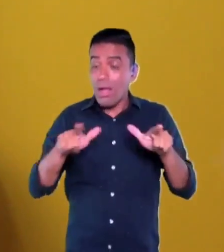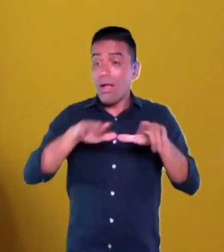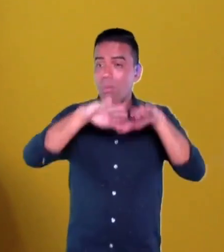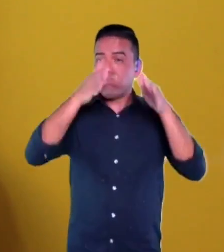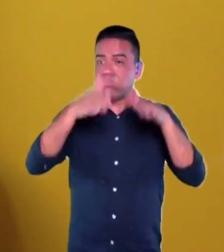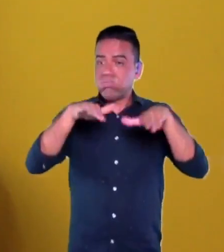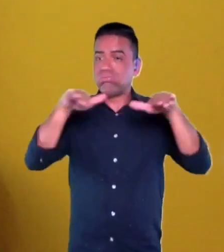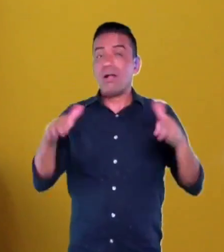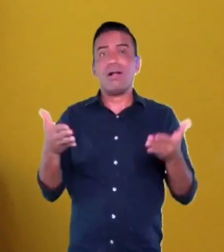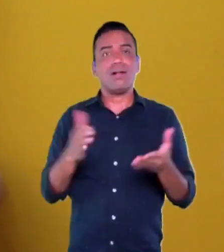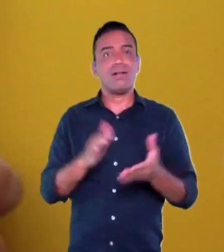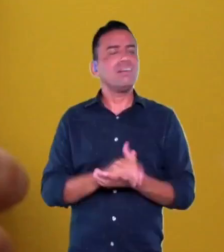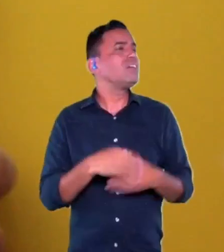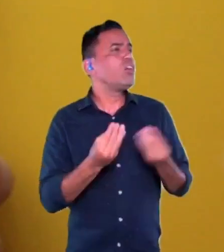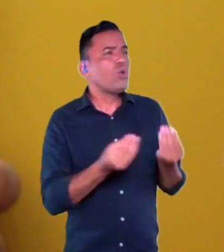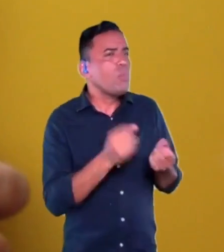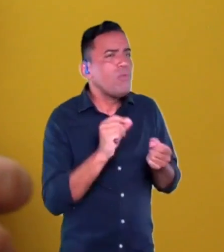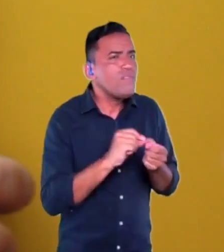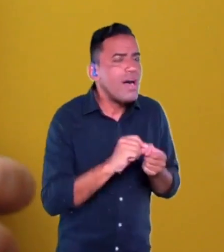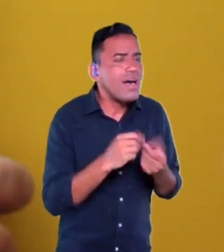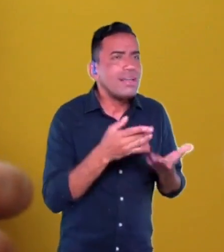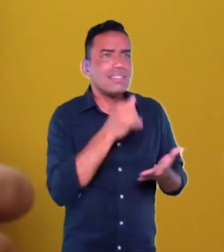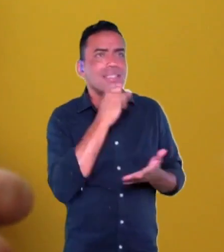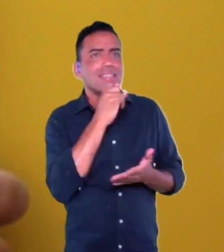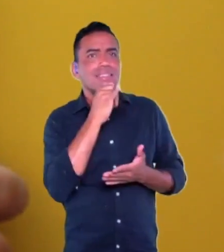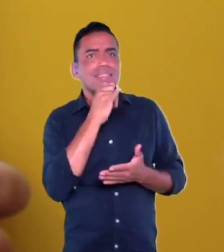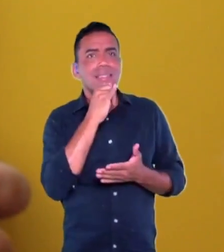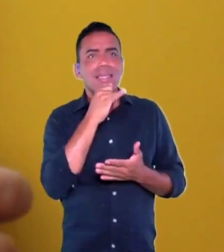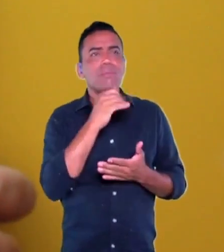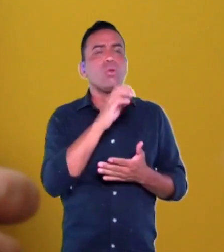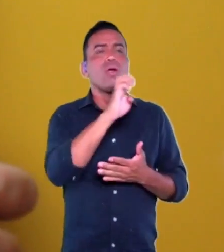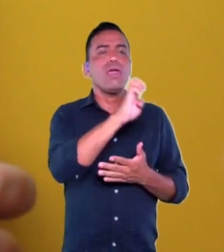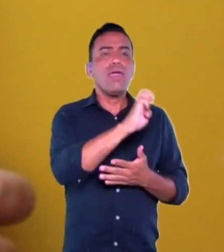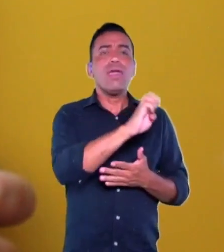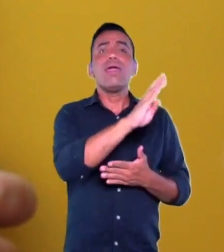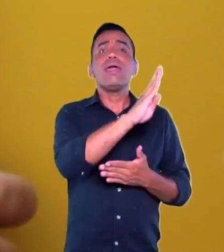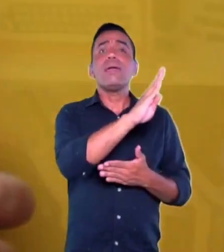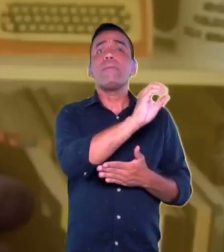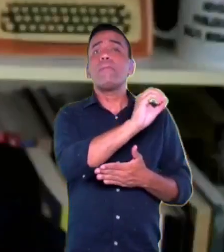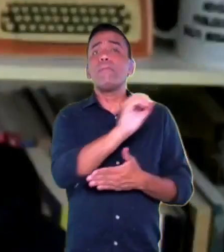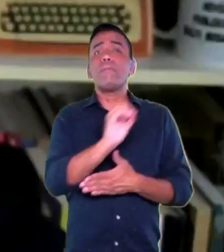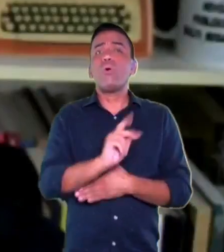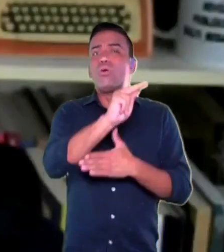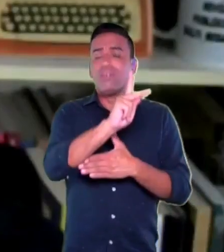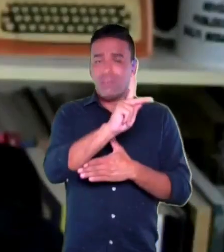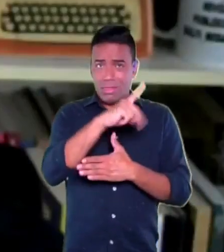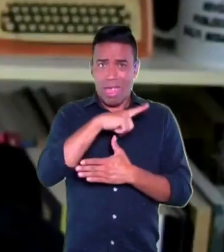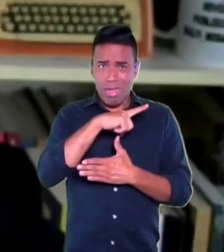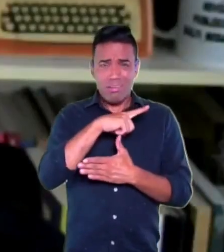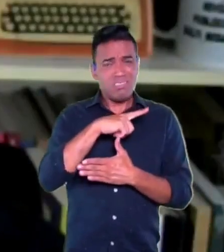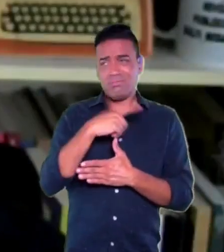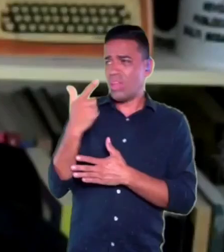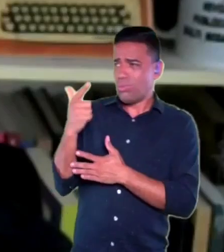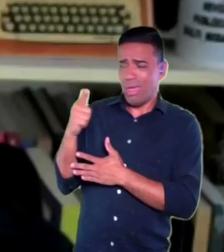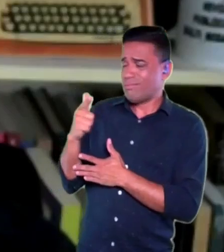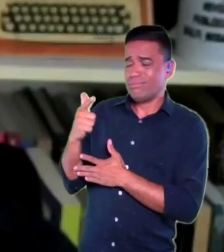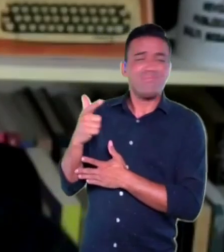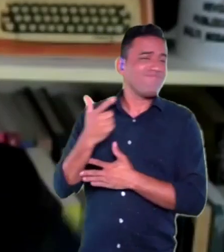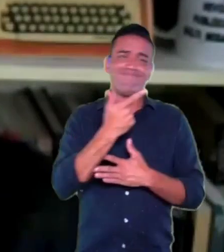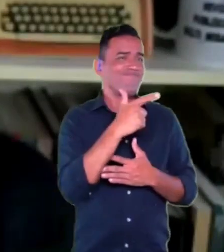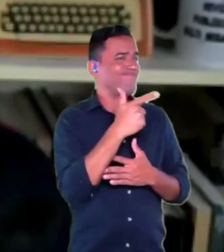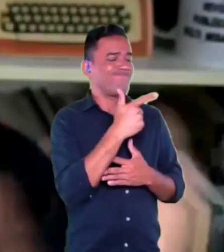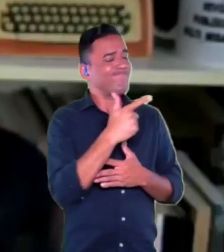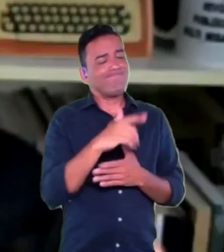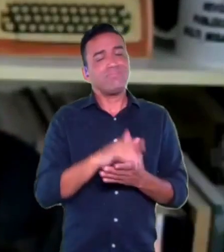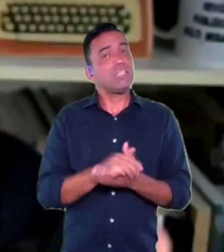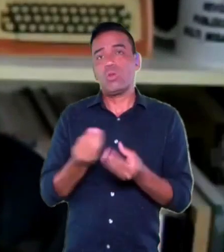como é né? que faz com a versão de e-book deles? O que que vocês pensam assim quando está Não fazendo? tem, Não não tem, tem. não